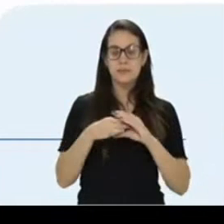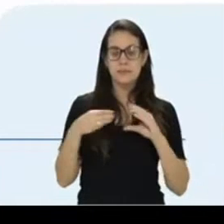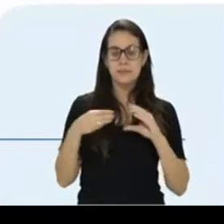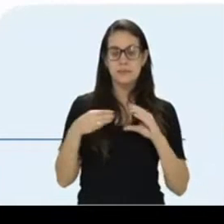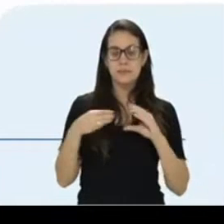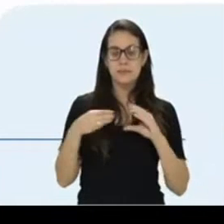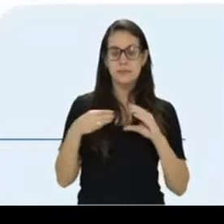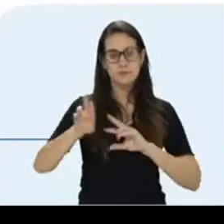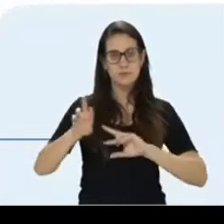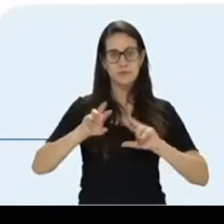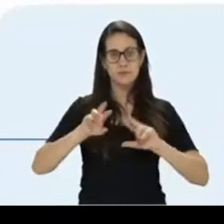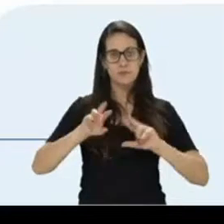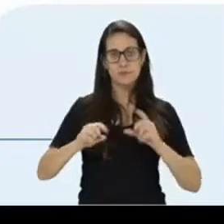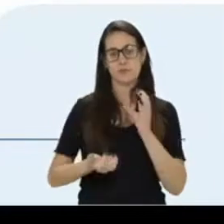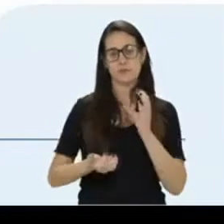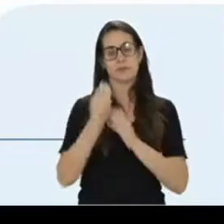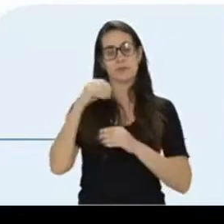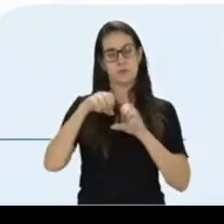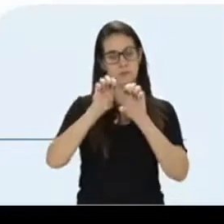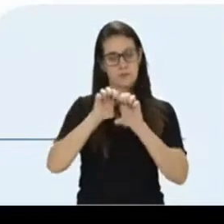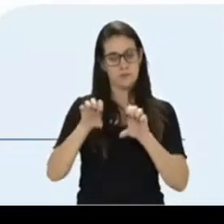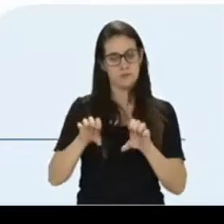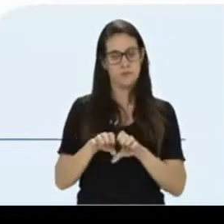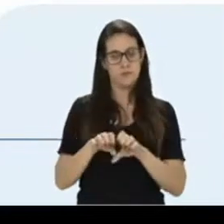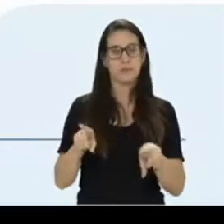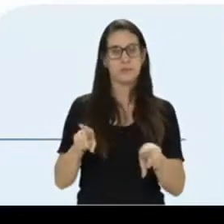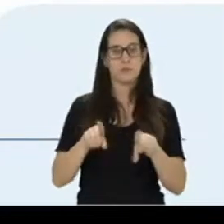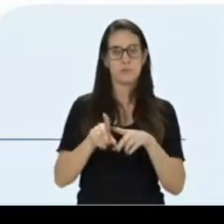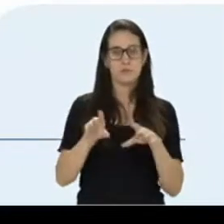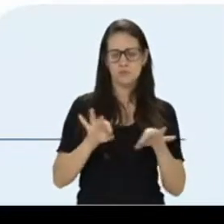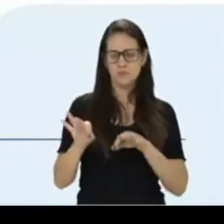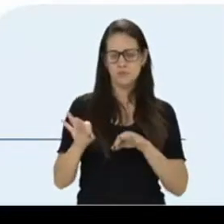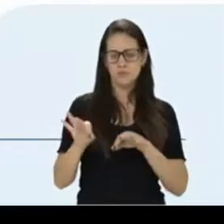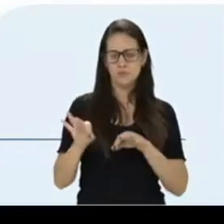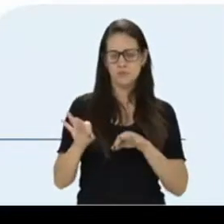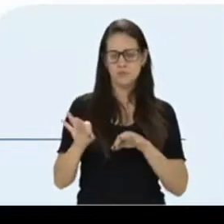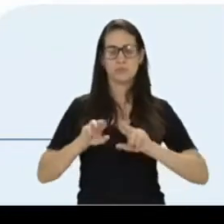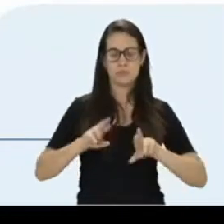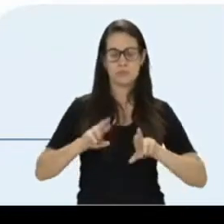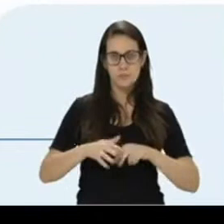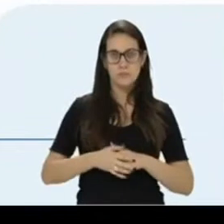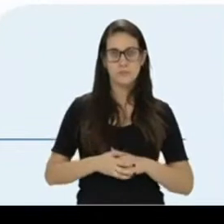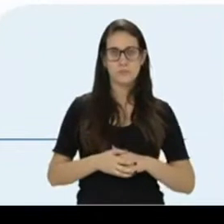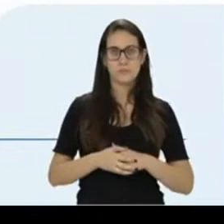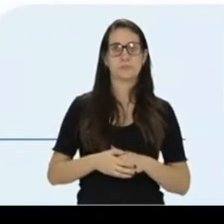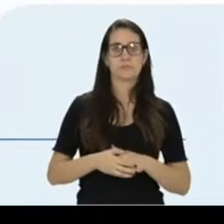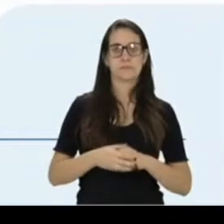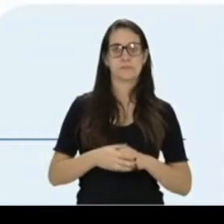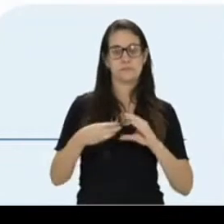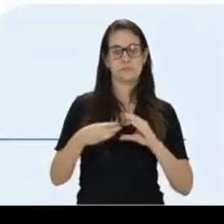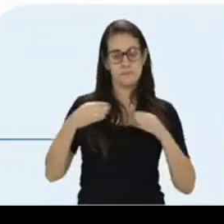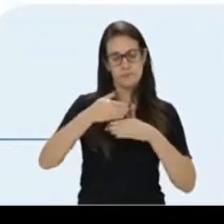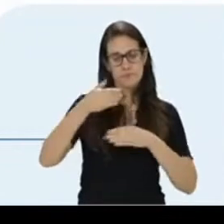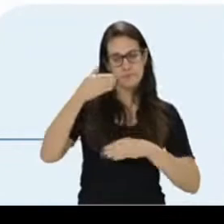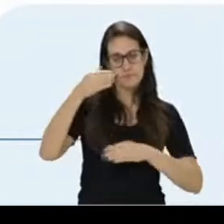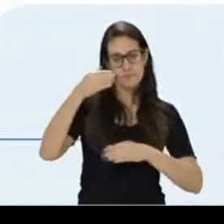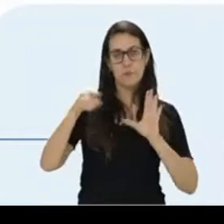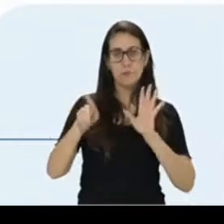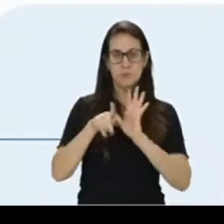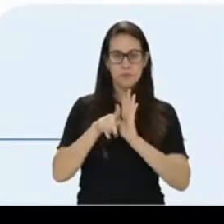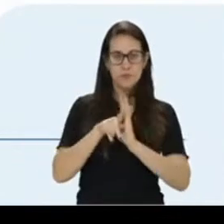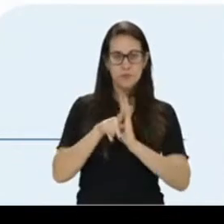eles possuem constituições diferentes e possuem organização diferente. Então, a parede celular dos vegetais,